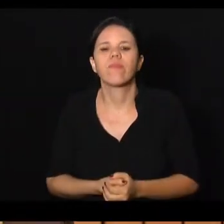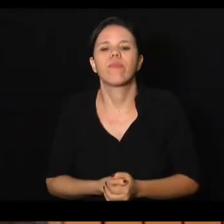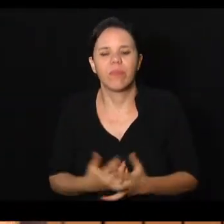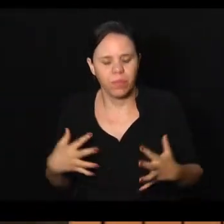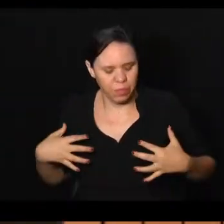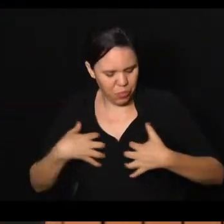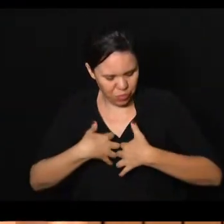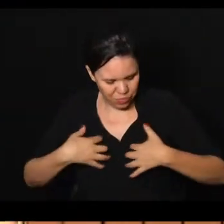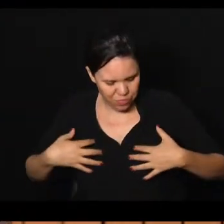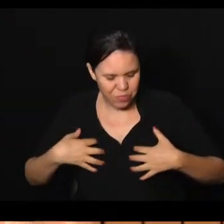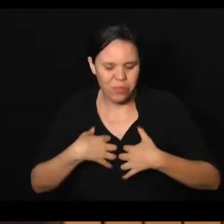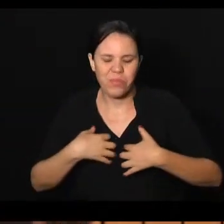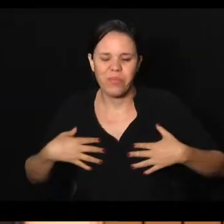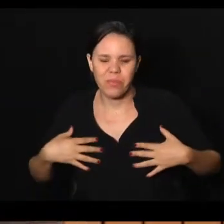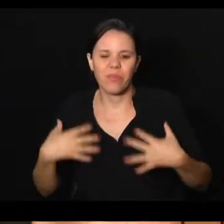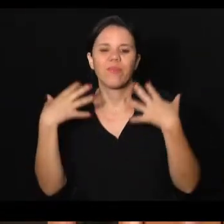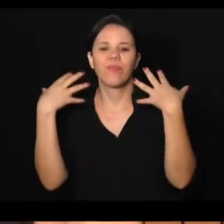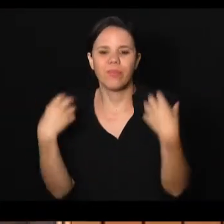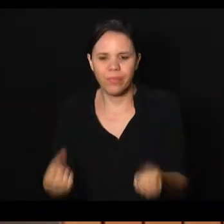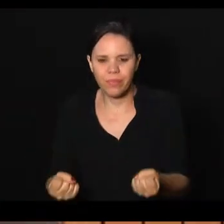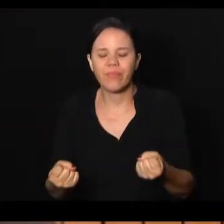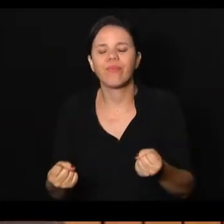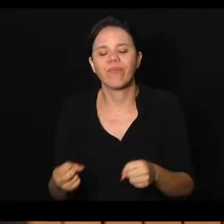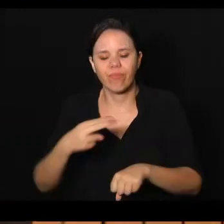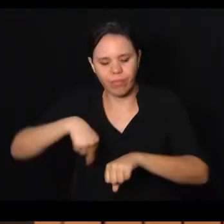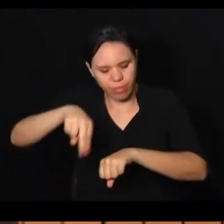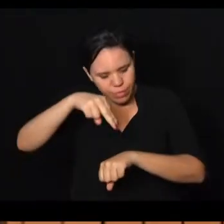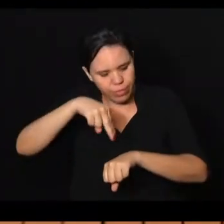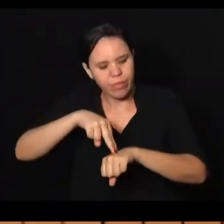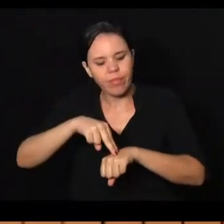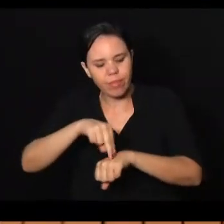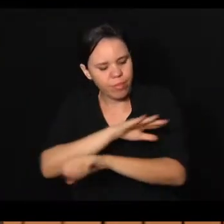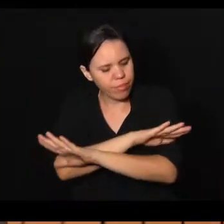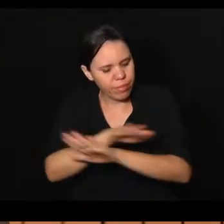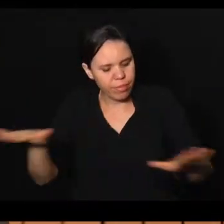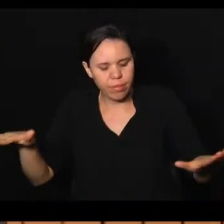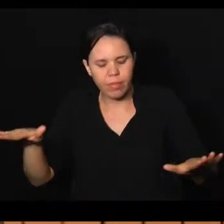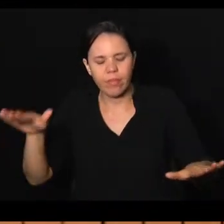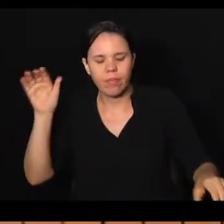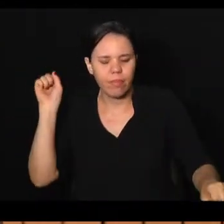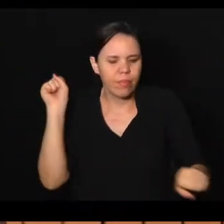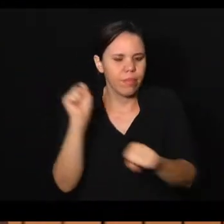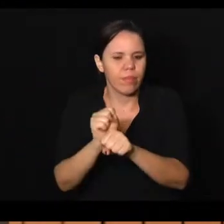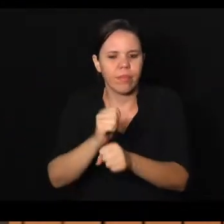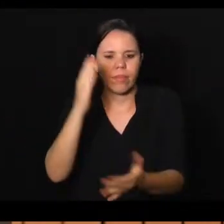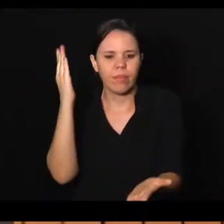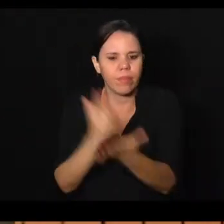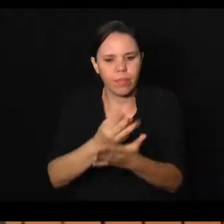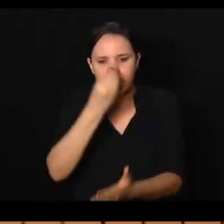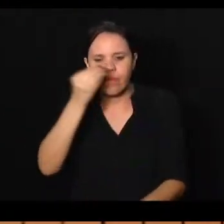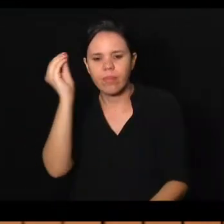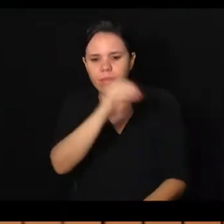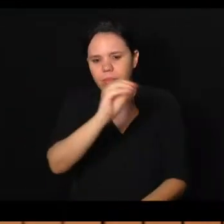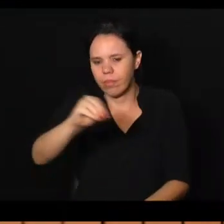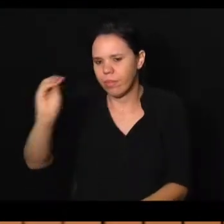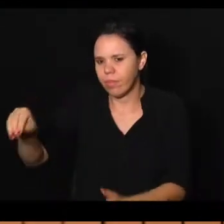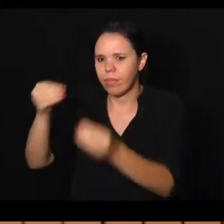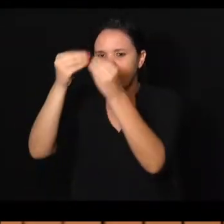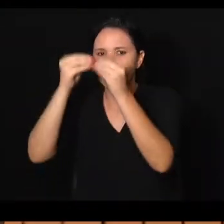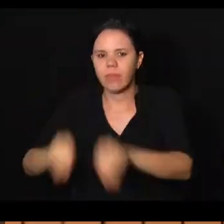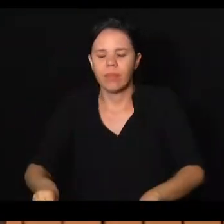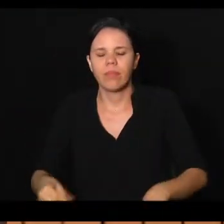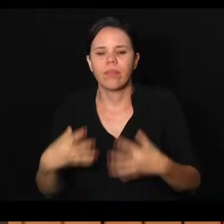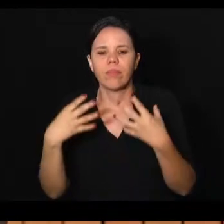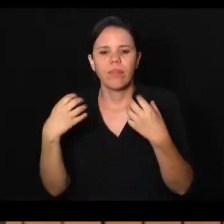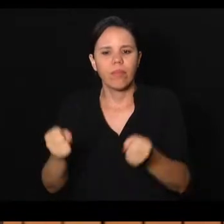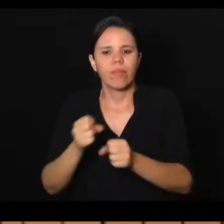autistas serão acolhidos nesta nação. Chega de descaso. Mas nós não vamos